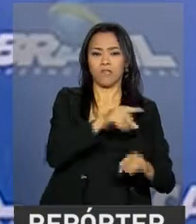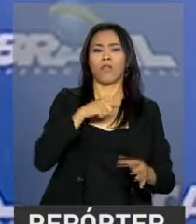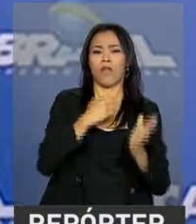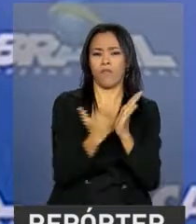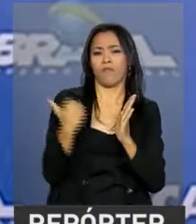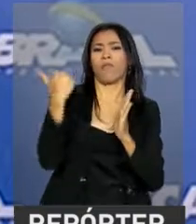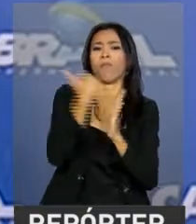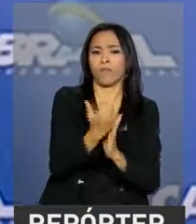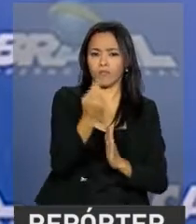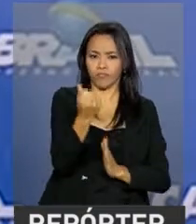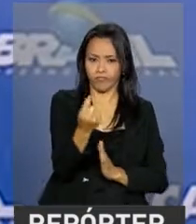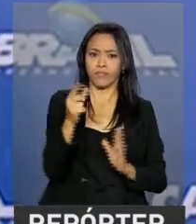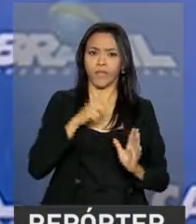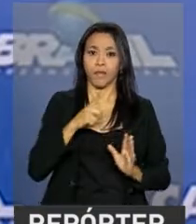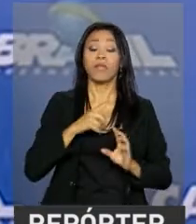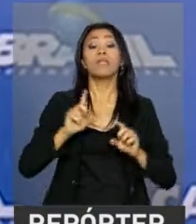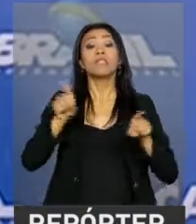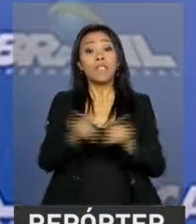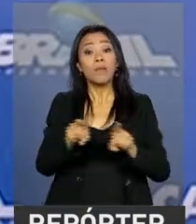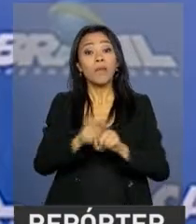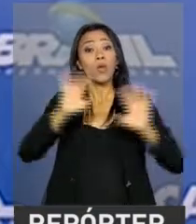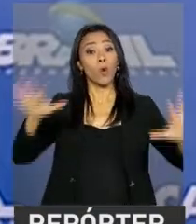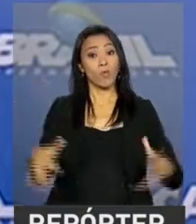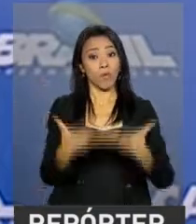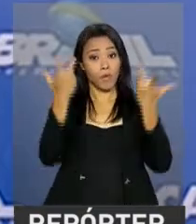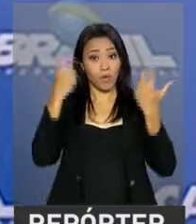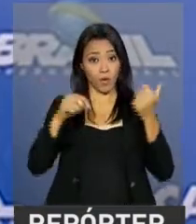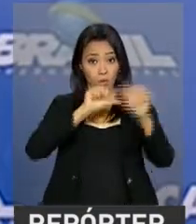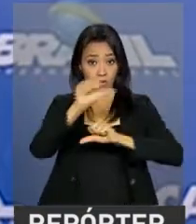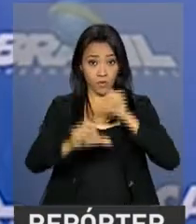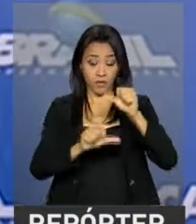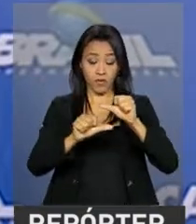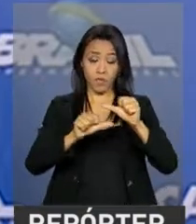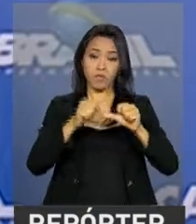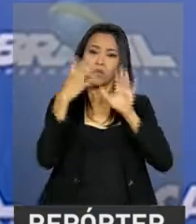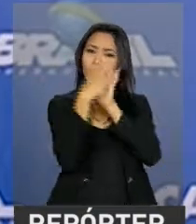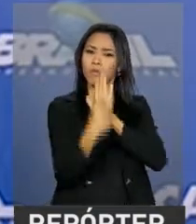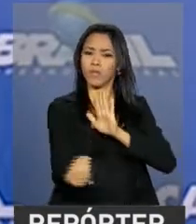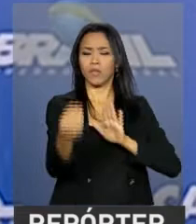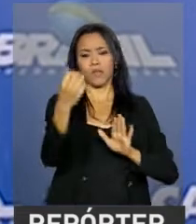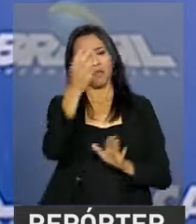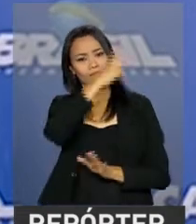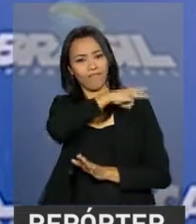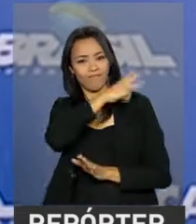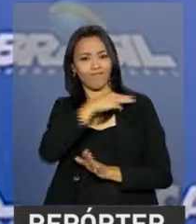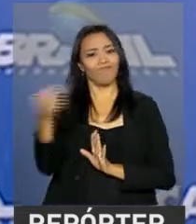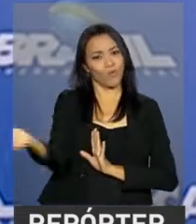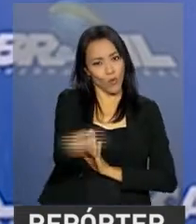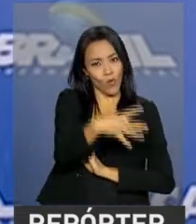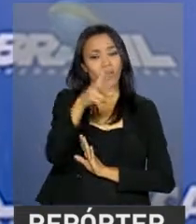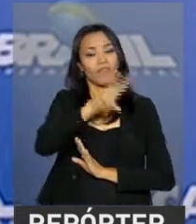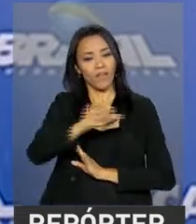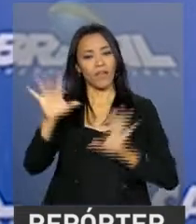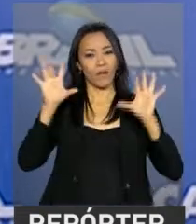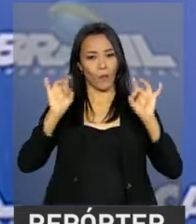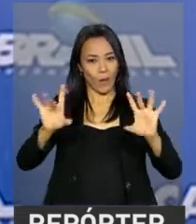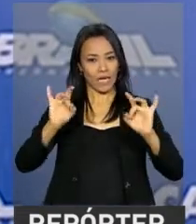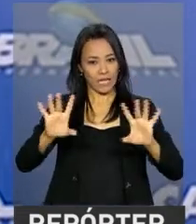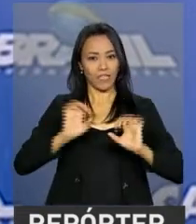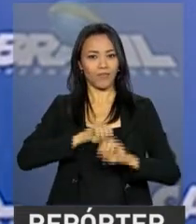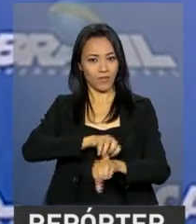comemorou a aprovação no congresso nacional da reforma do ensino médio que segundo ele vai dar mais qualidade à educação no